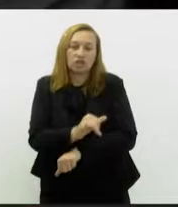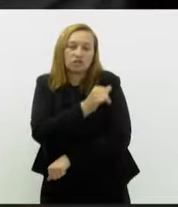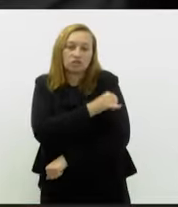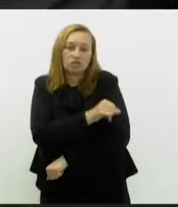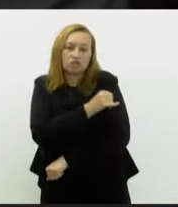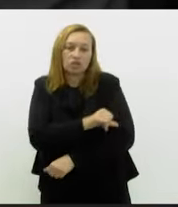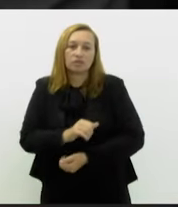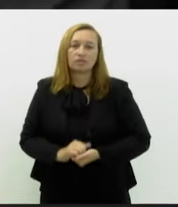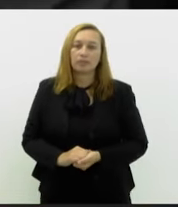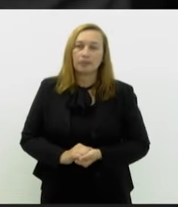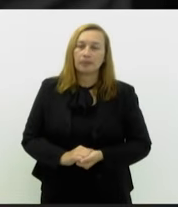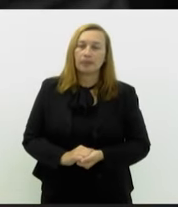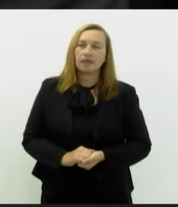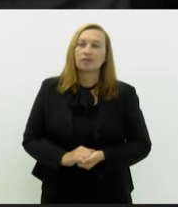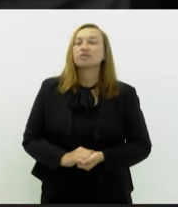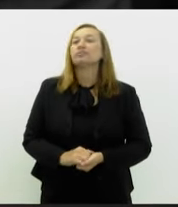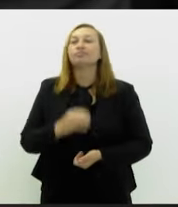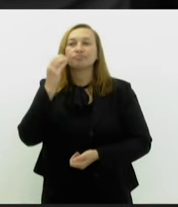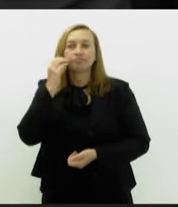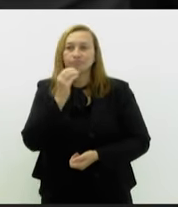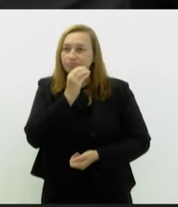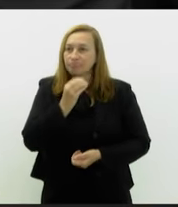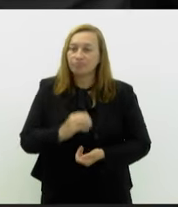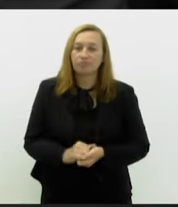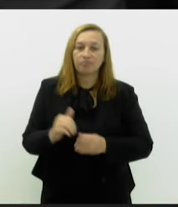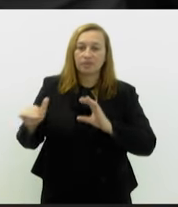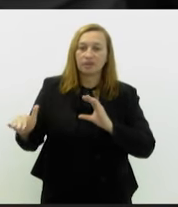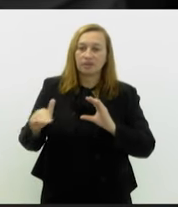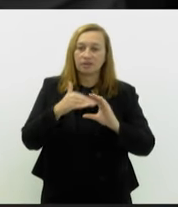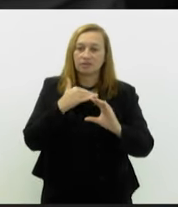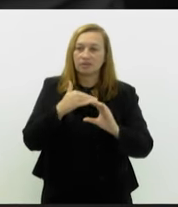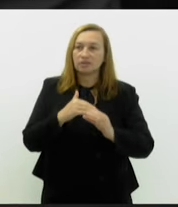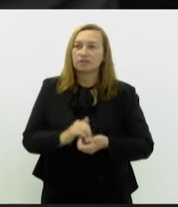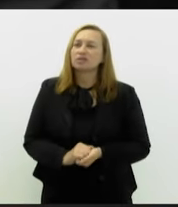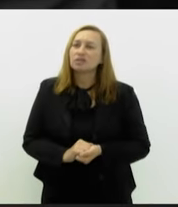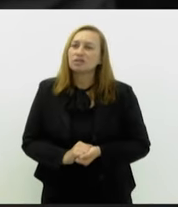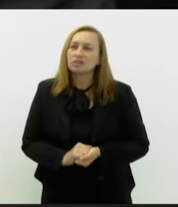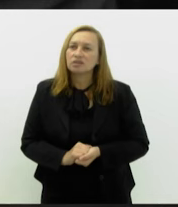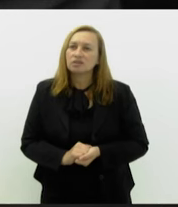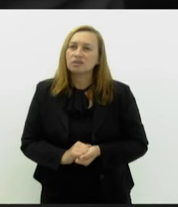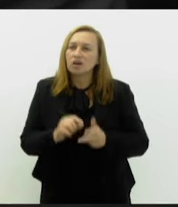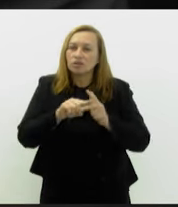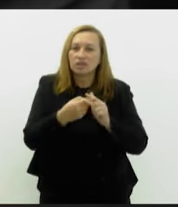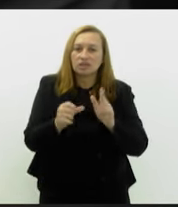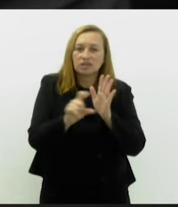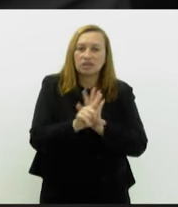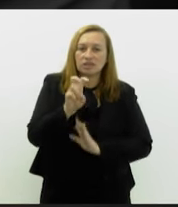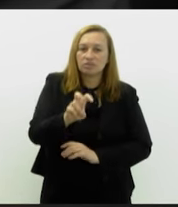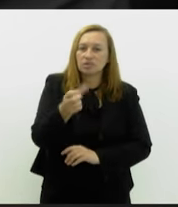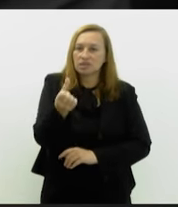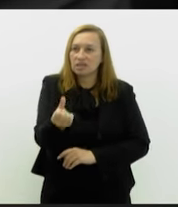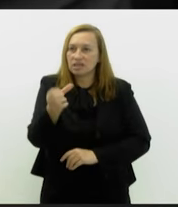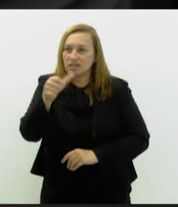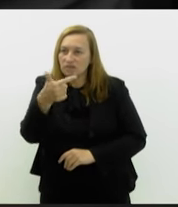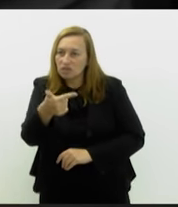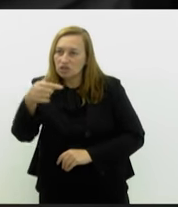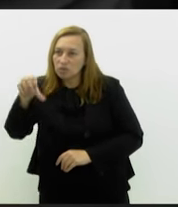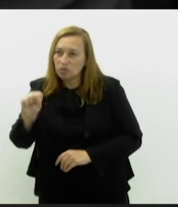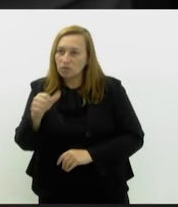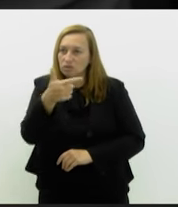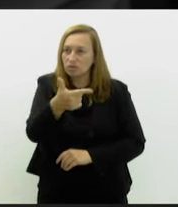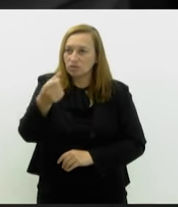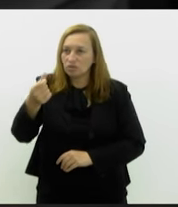Rio de Janeiro, senhor Cláudio Castro, o envio de mensagem dispondo sobre a alteração da Lei número 5.628,